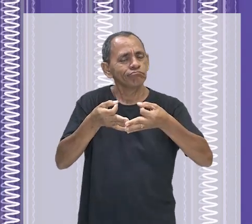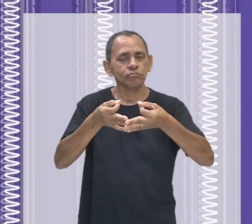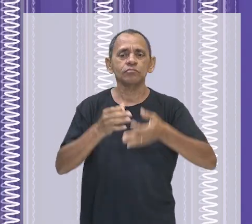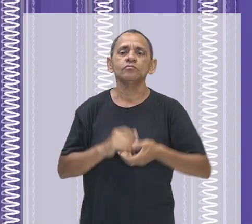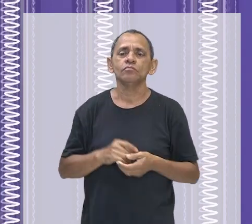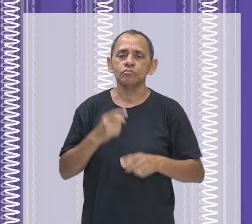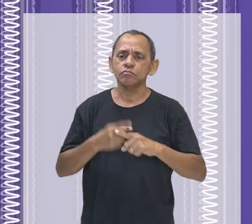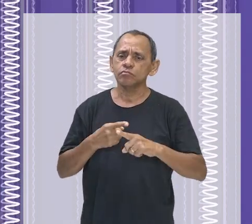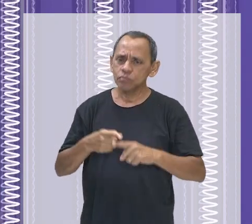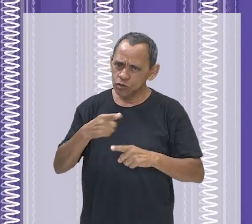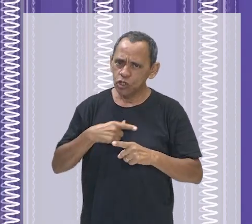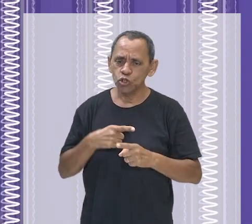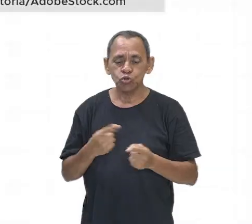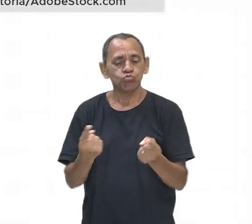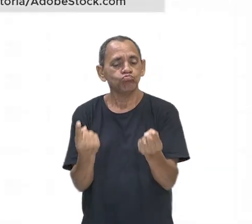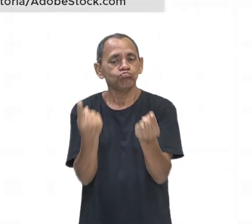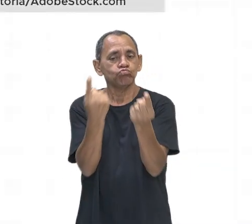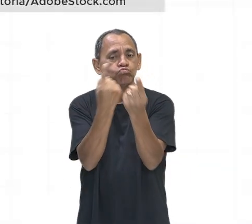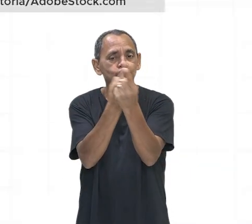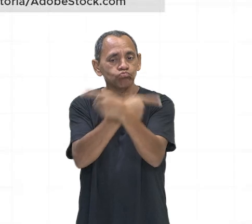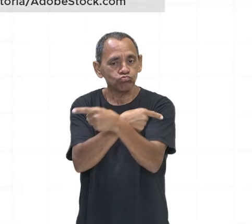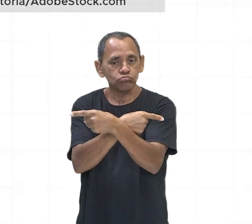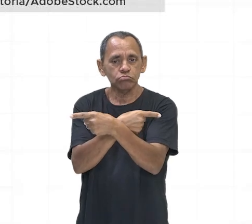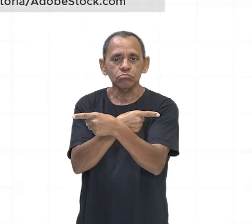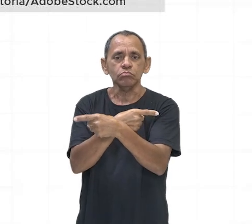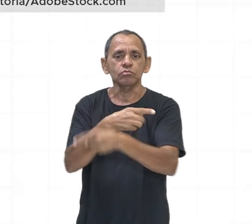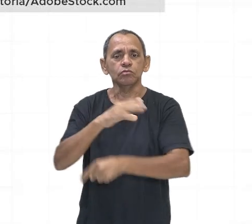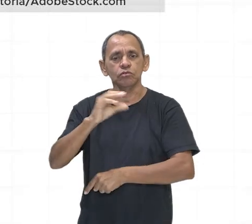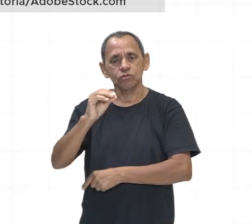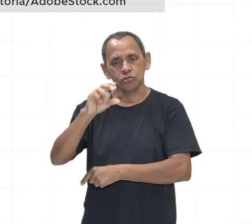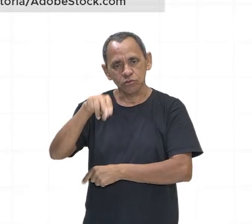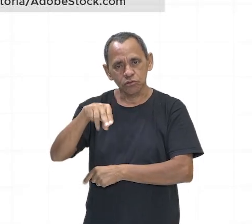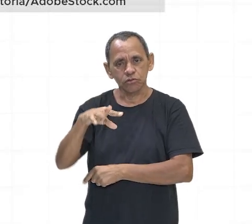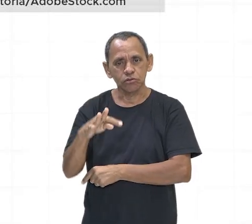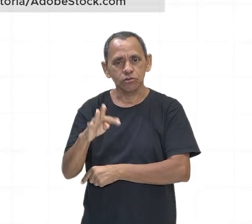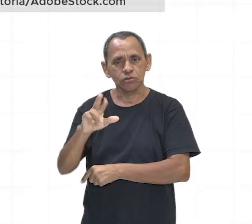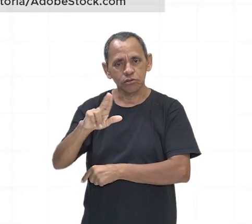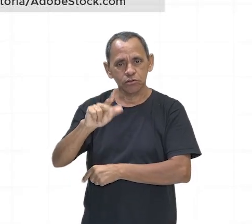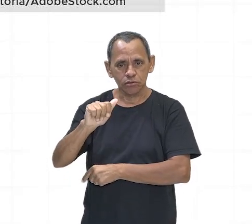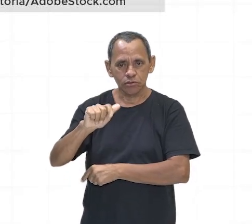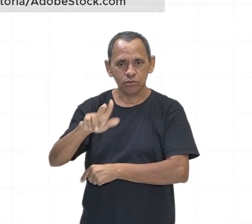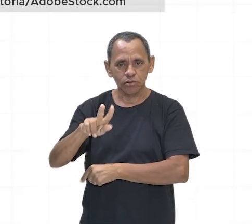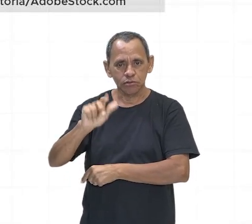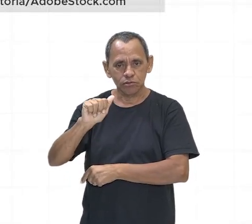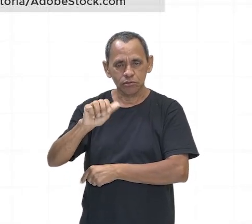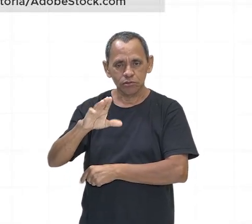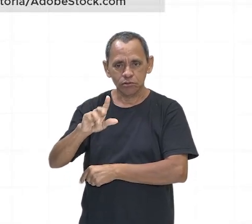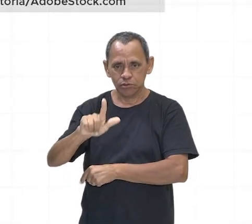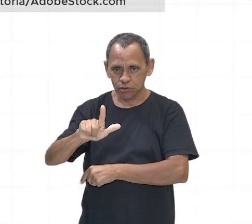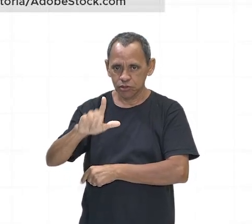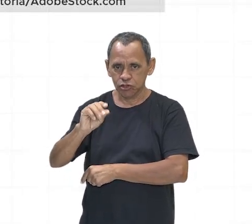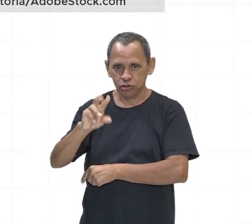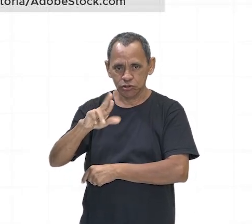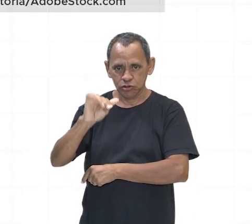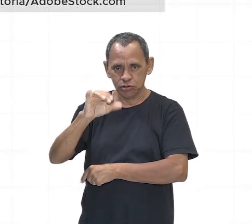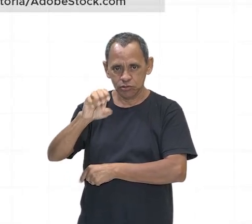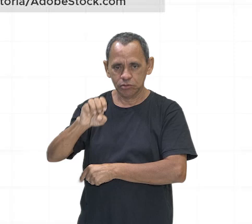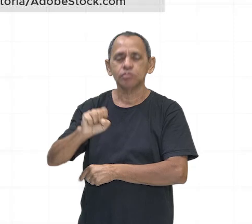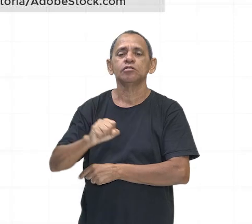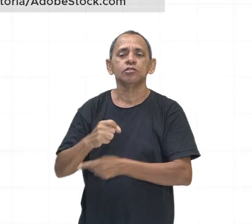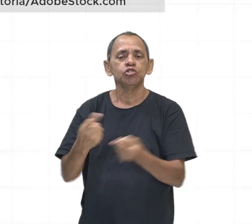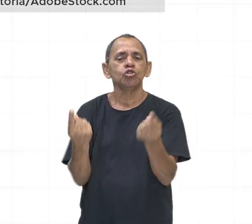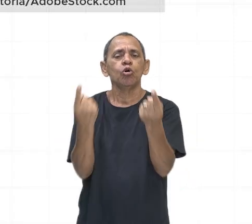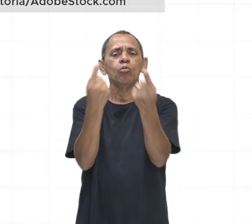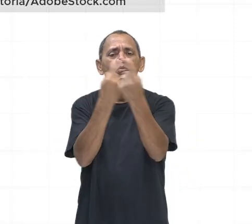contravalores. Os contravalores, aquilo que se opõe aos valores como nós o conhecemos, como nós